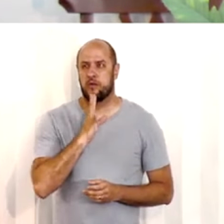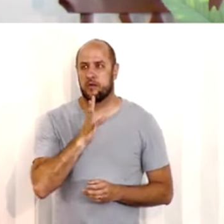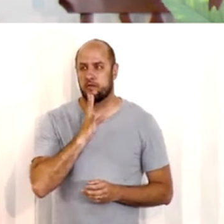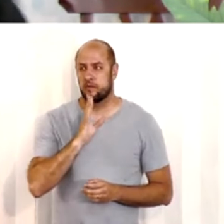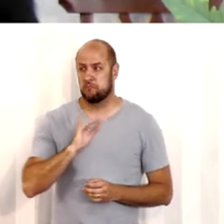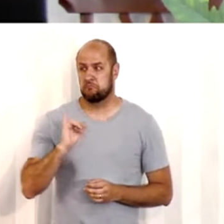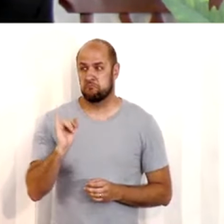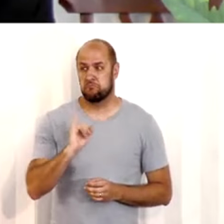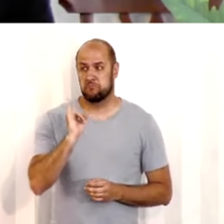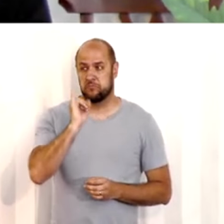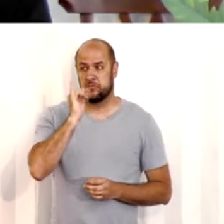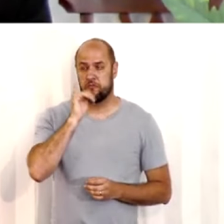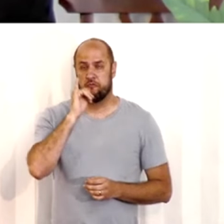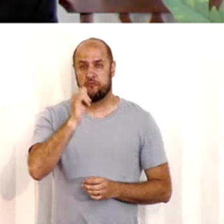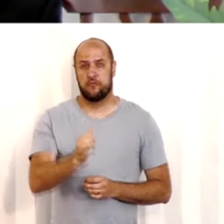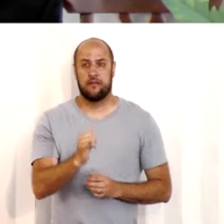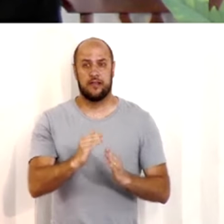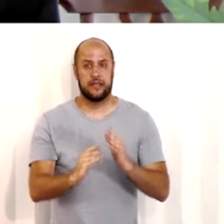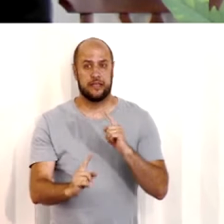trata